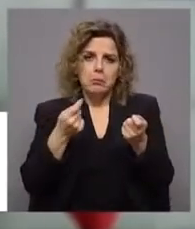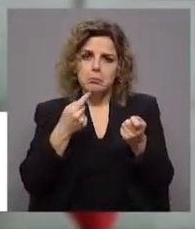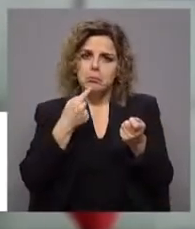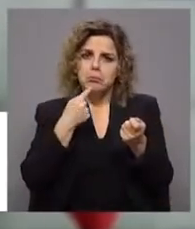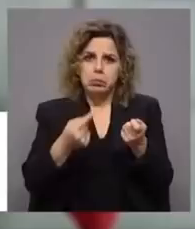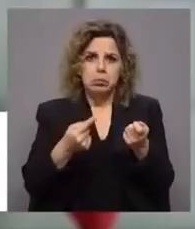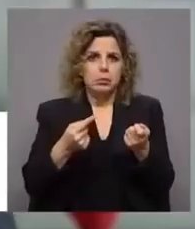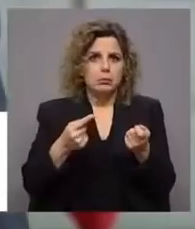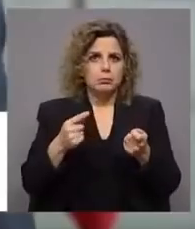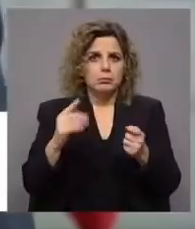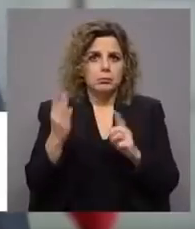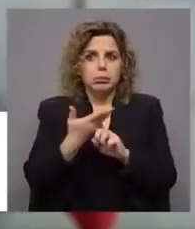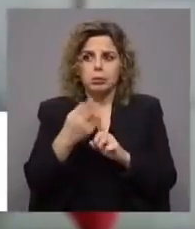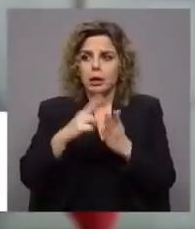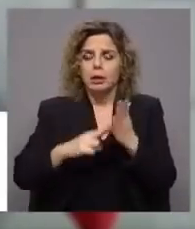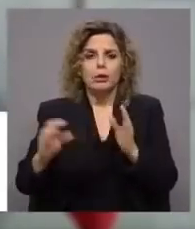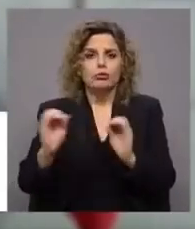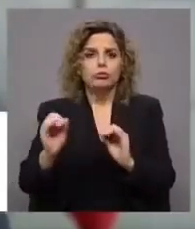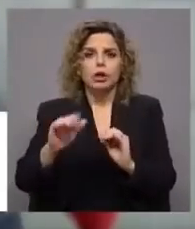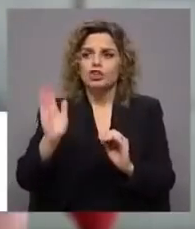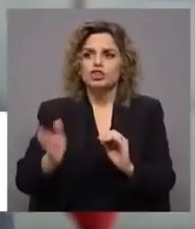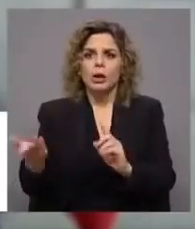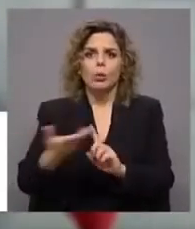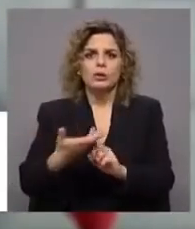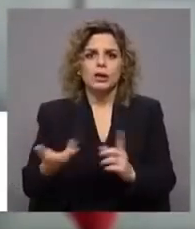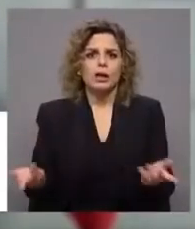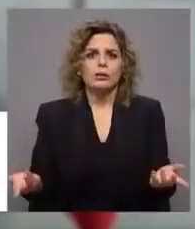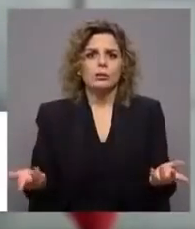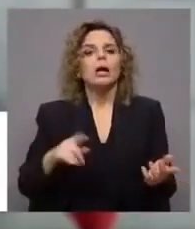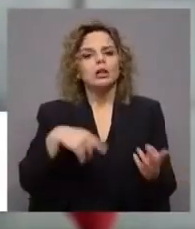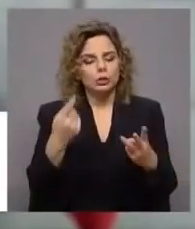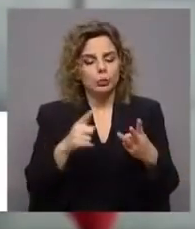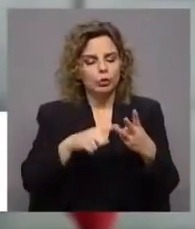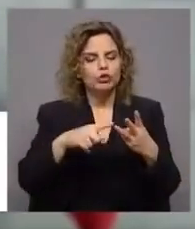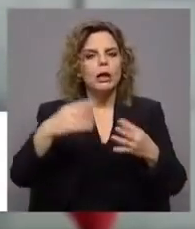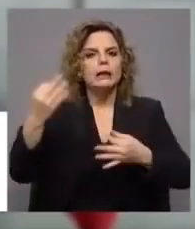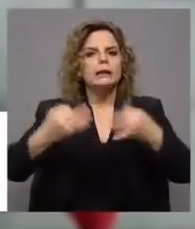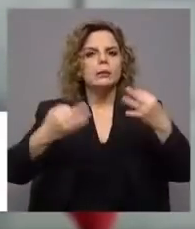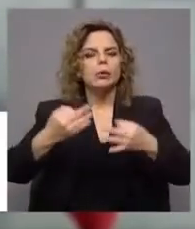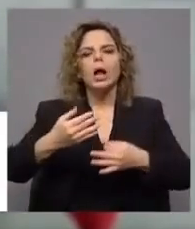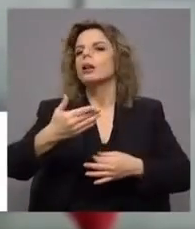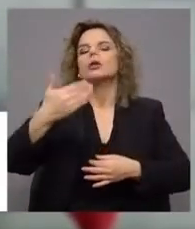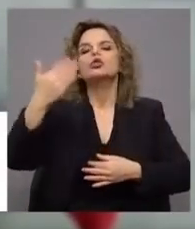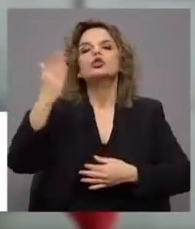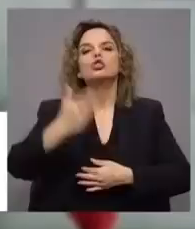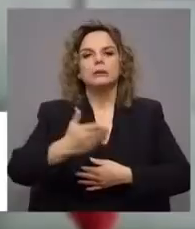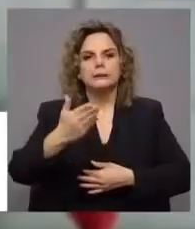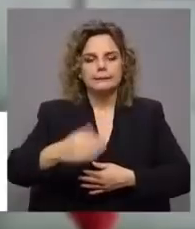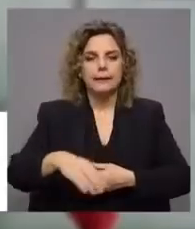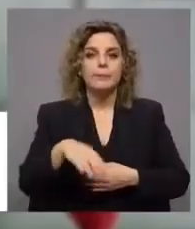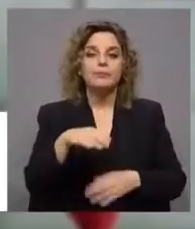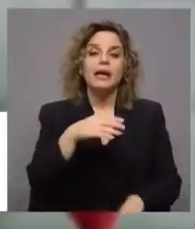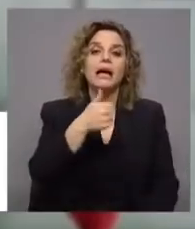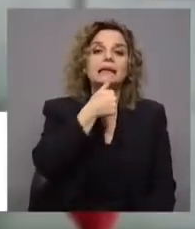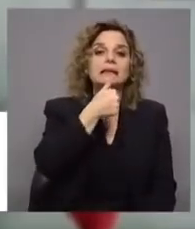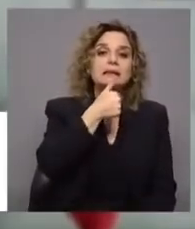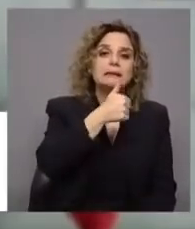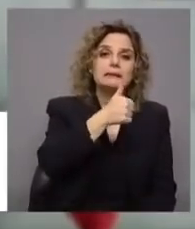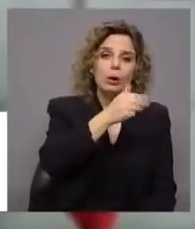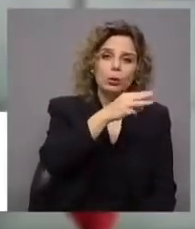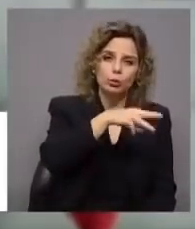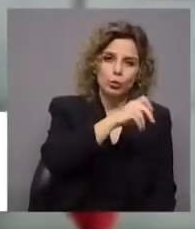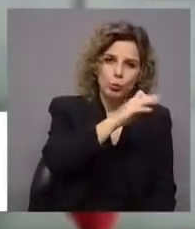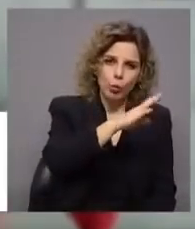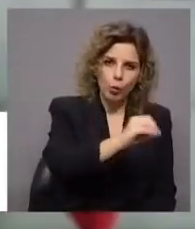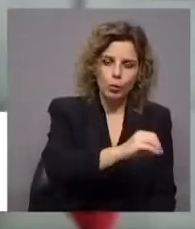me condenando antes de ler o processo, e depois eu fui para o Tribunal de Justiça. Com a decisão do Moro, com a decisão